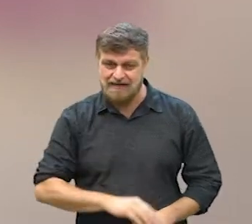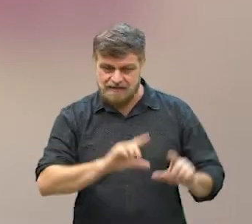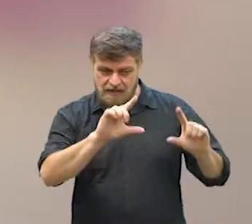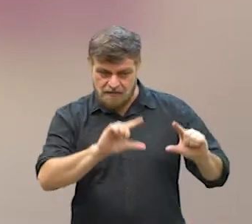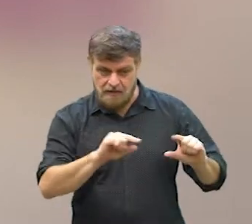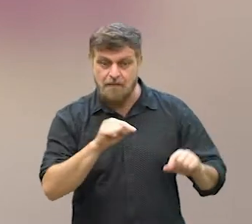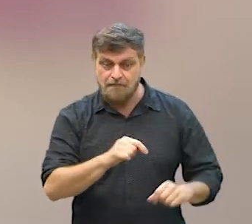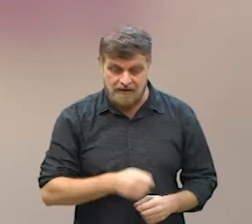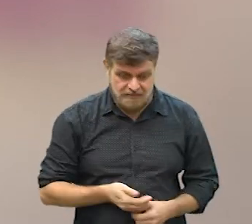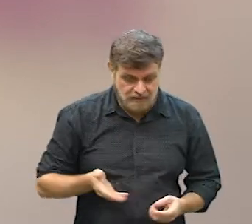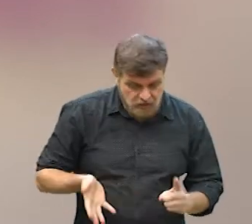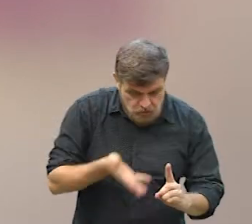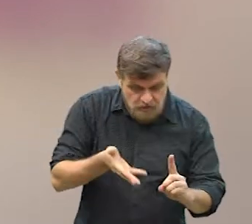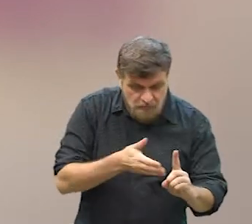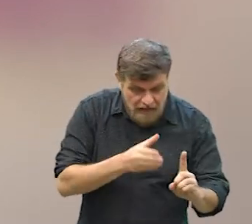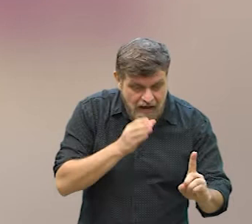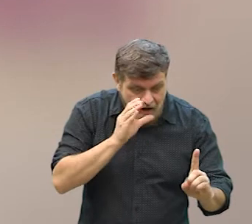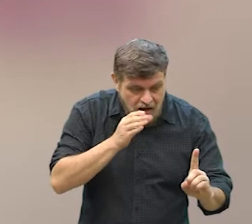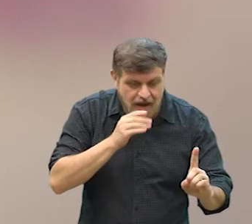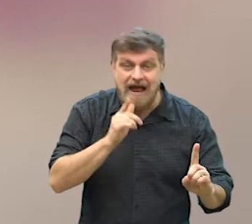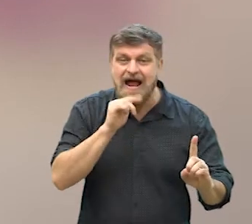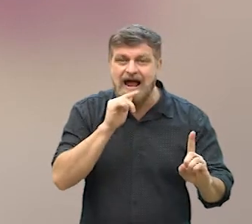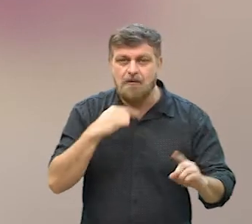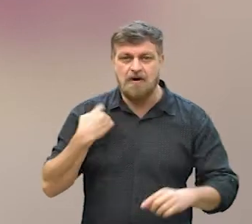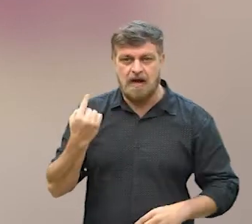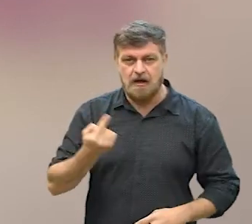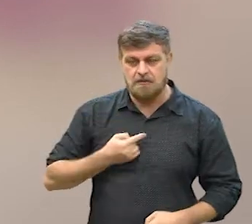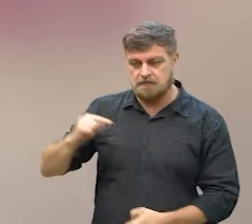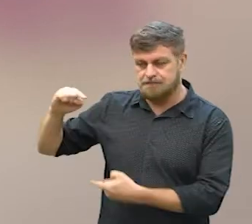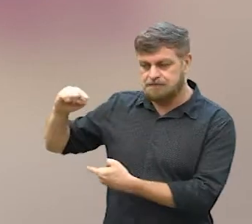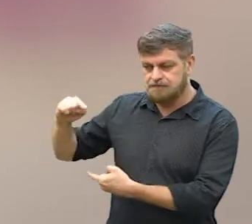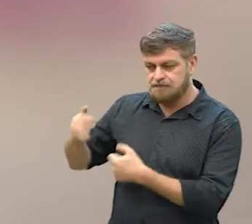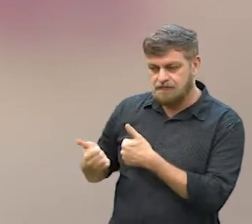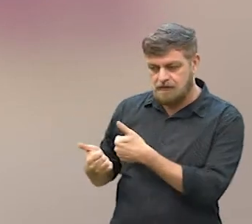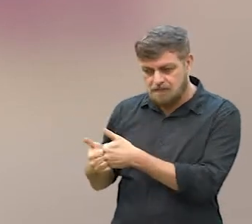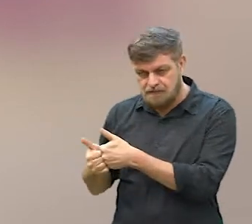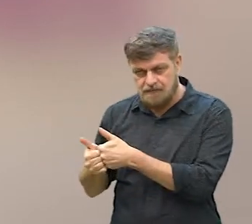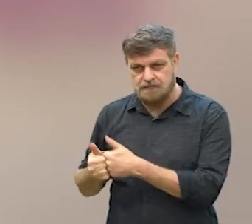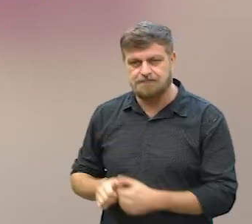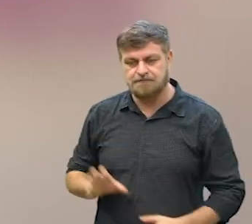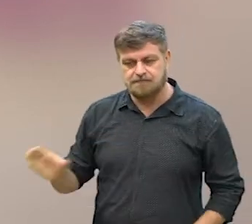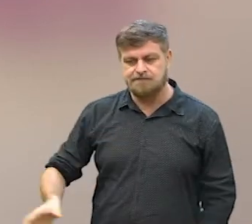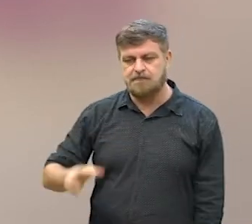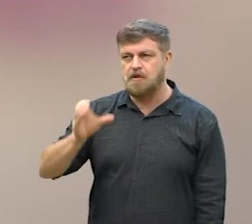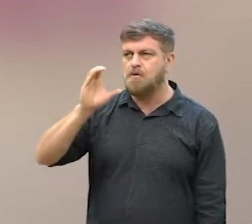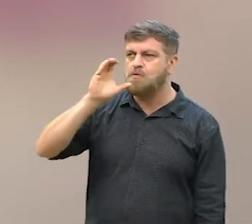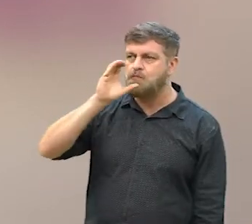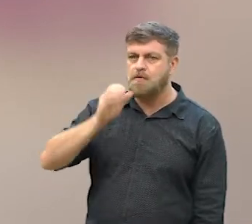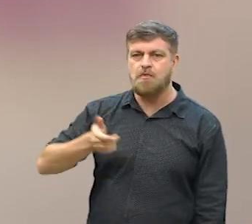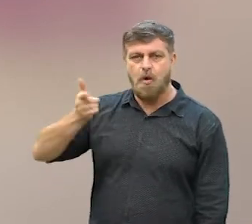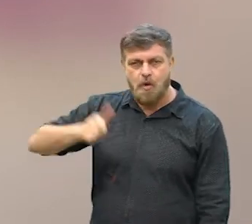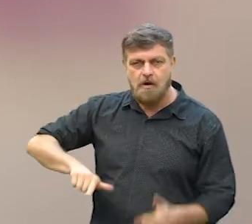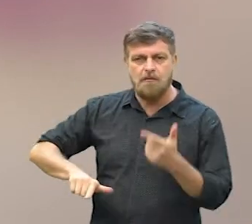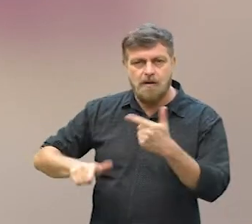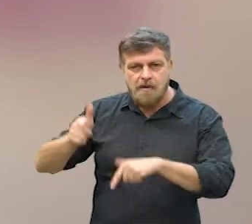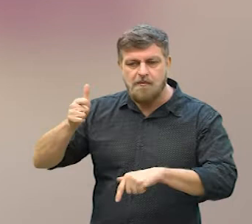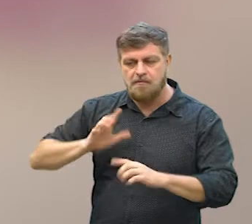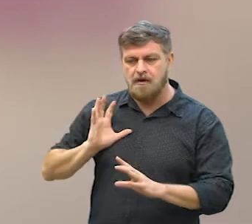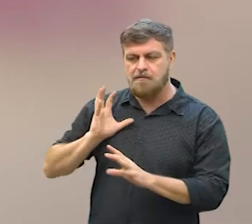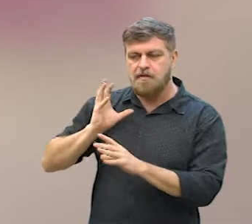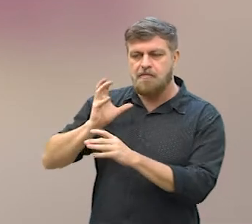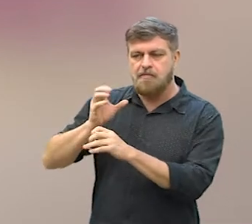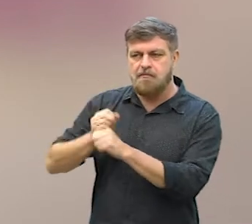está estimulando ela a tomar água, e nós que somos adultos, deixar uma garrafinha próxima. E aí nós vamos calculando